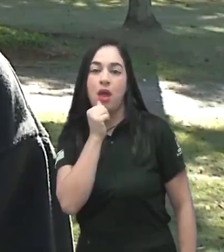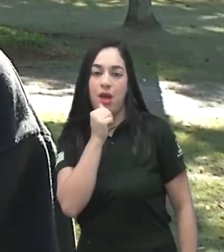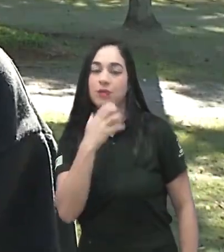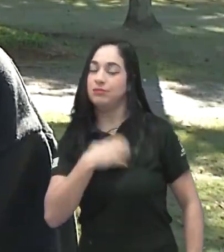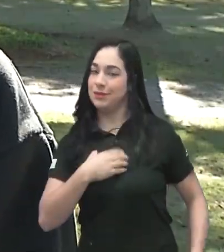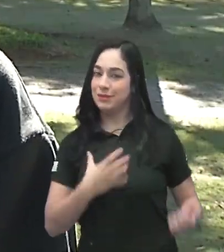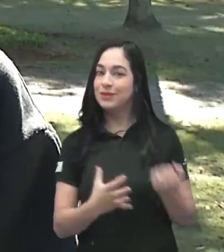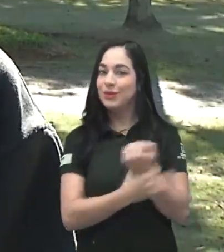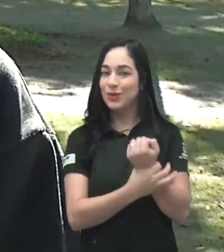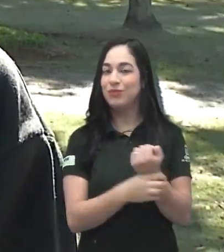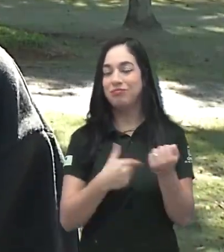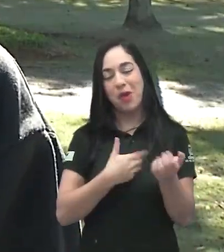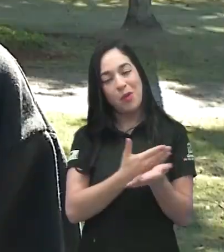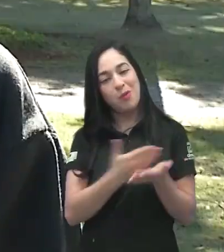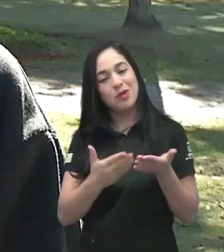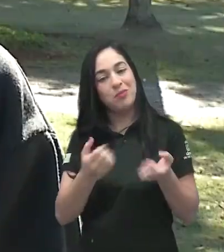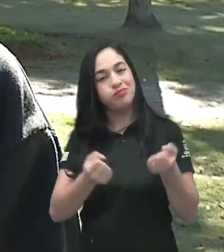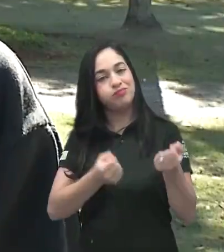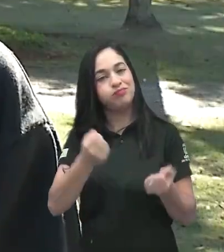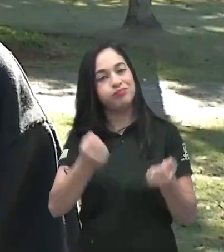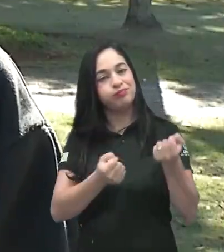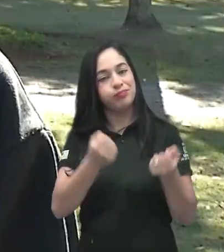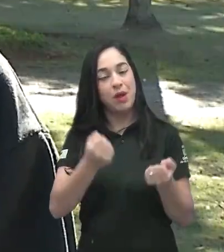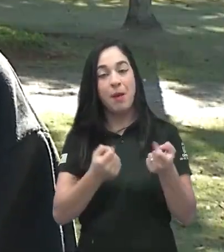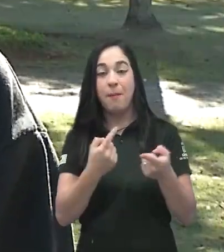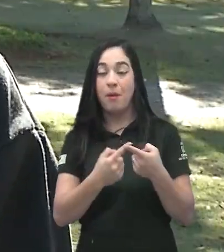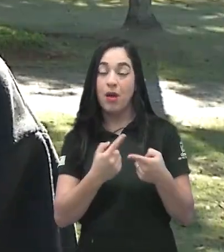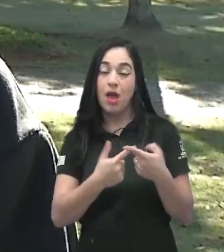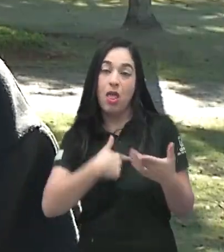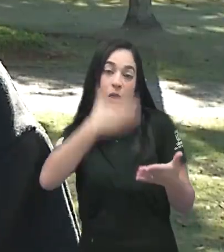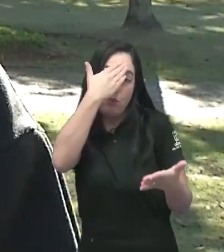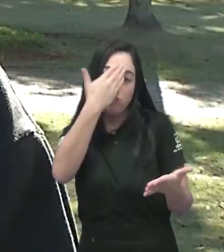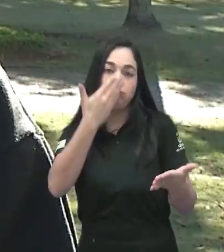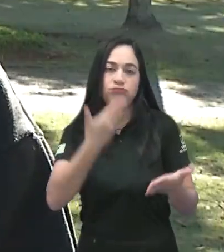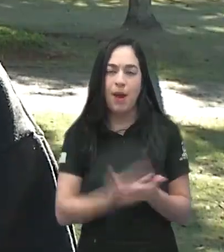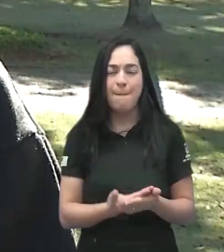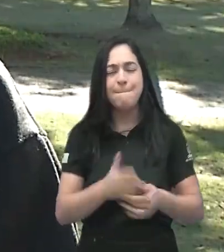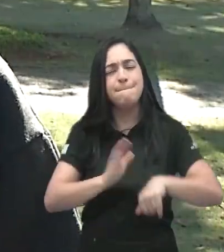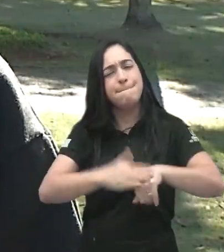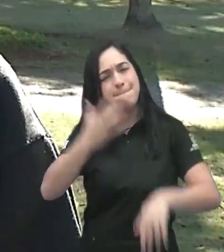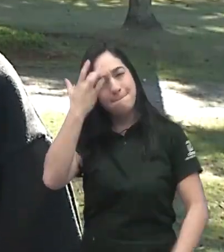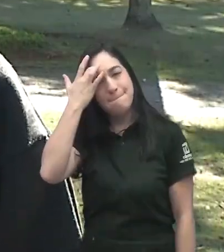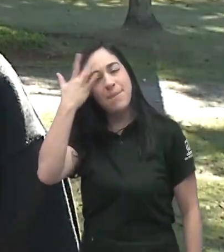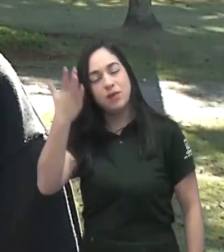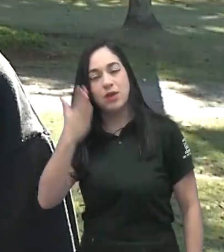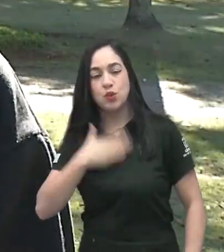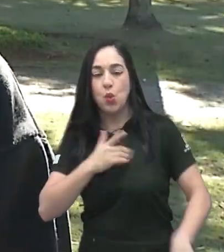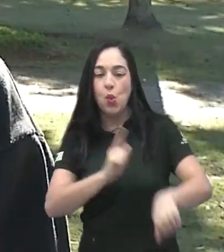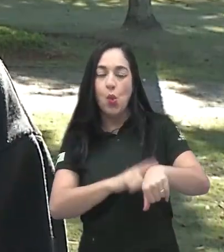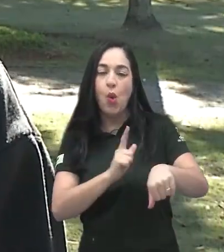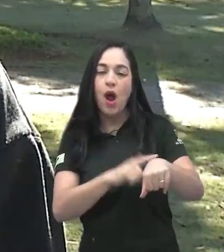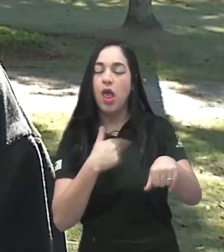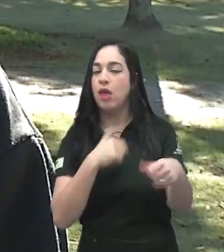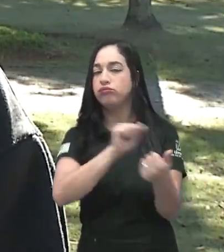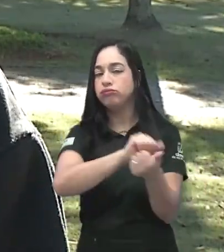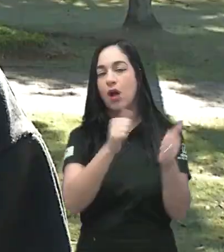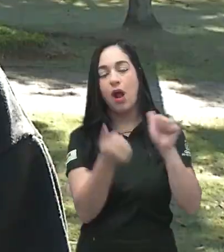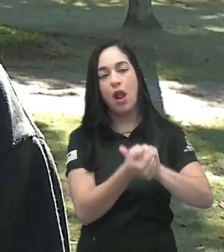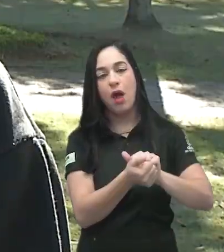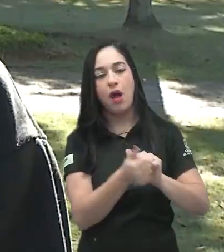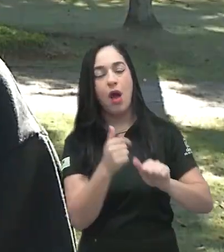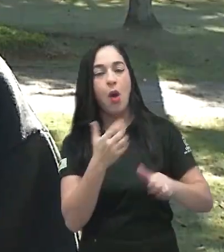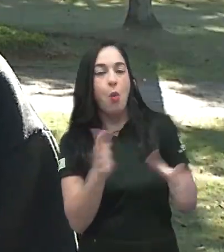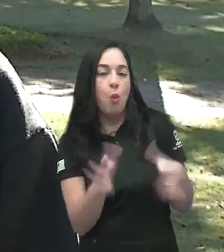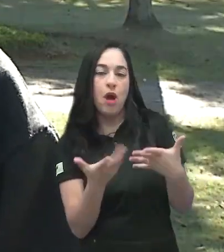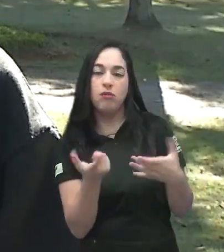gente. E foi por isso que eu comecei a trabalhar no motorista, por causa que eu acho que para mim ficou mais flexível também, entendeu? Eu faço o